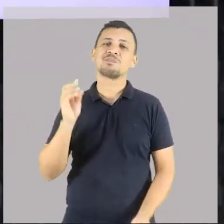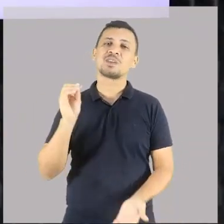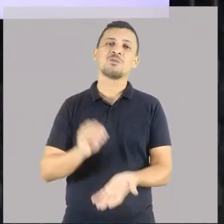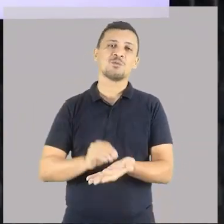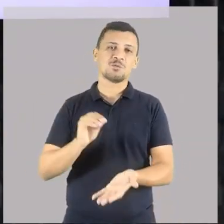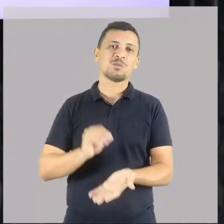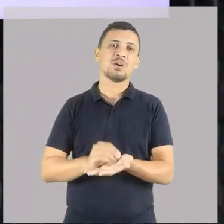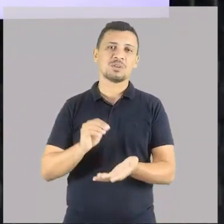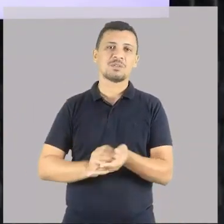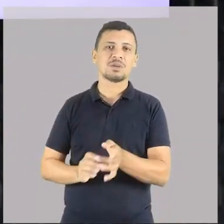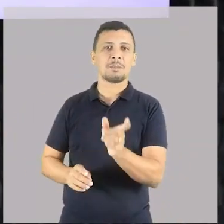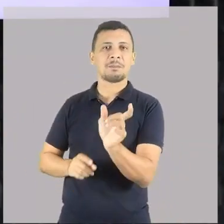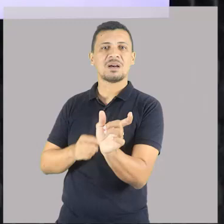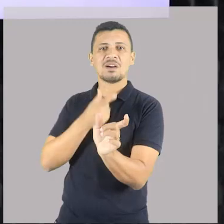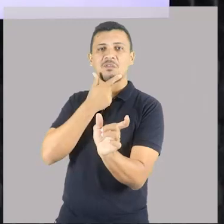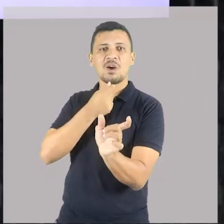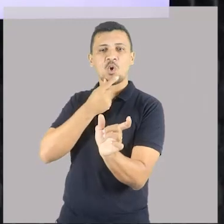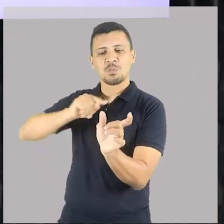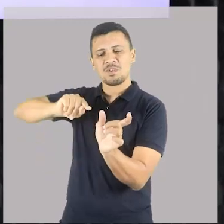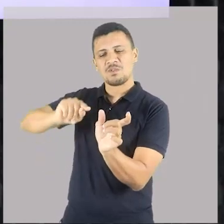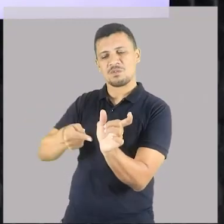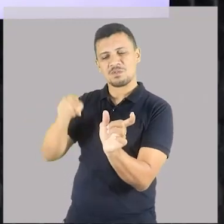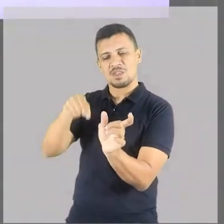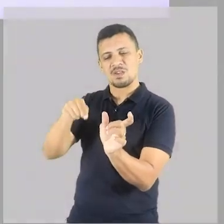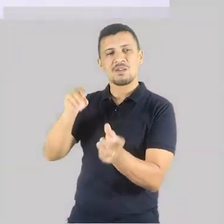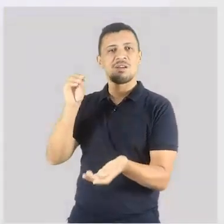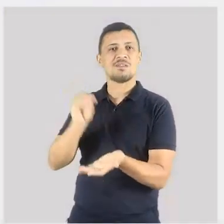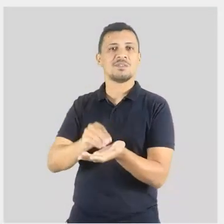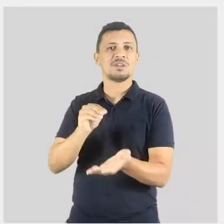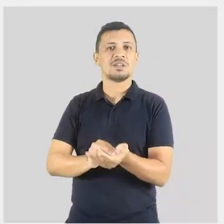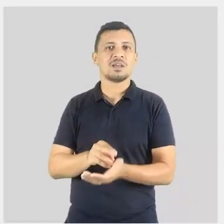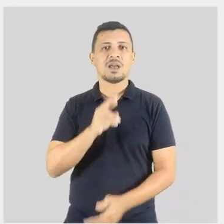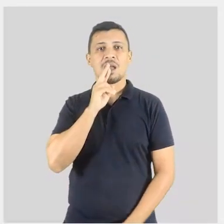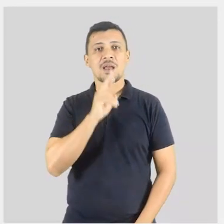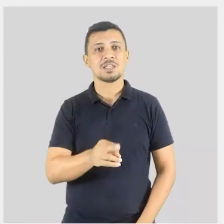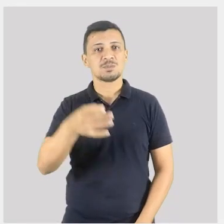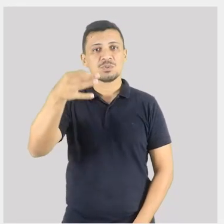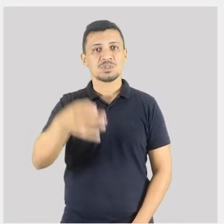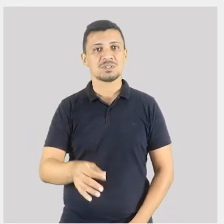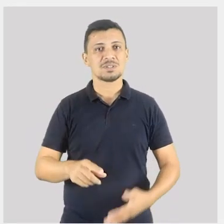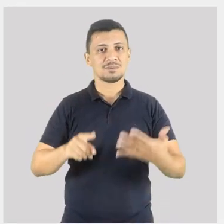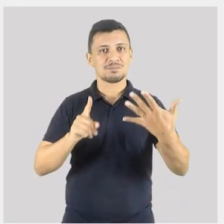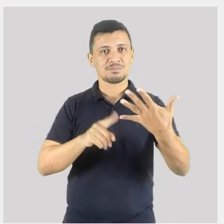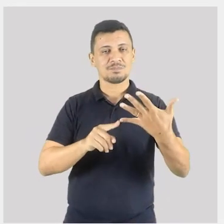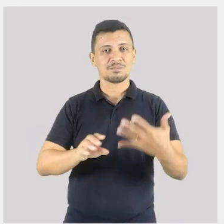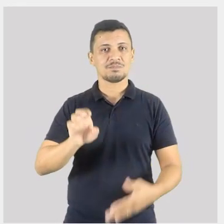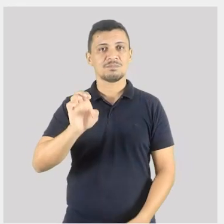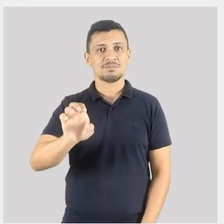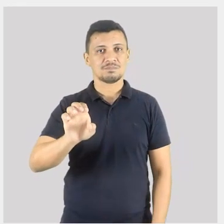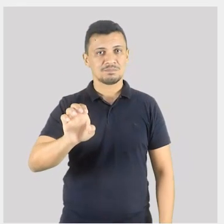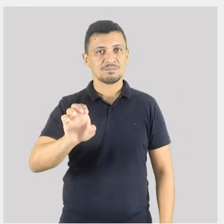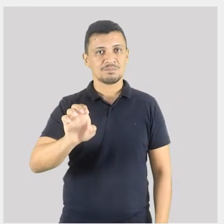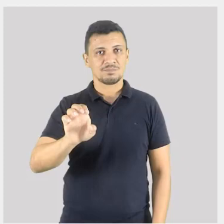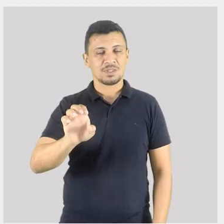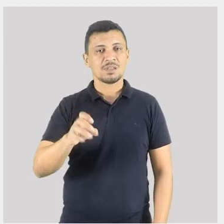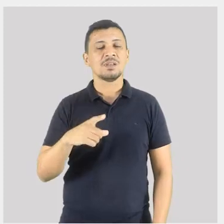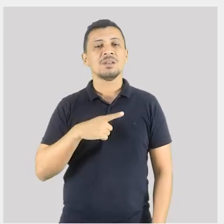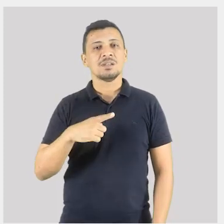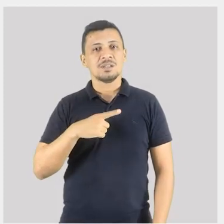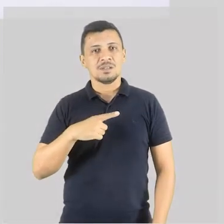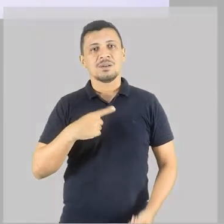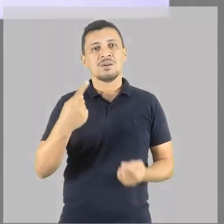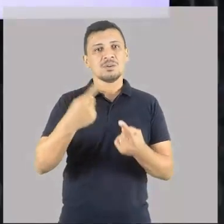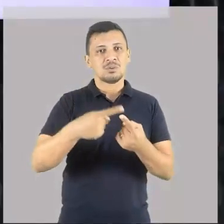a vírgula depois da palavra homem. Então, a opção correta, letra E. Opção associada não só à classificação